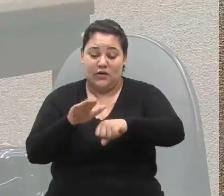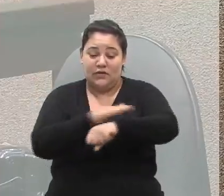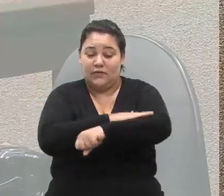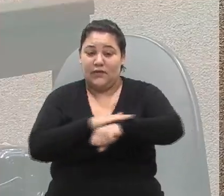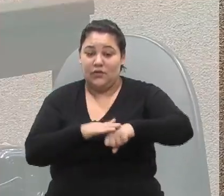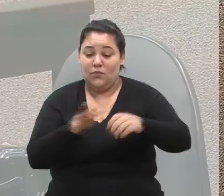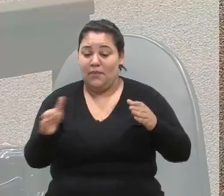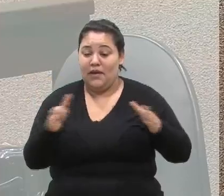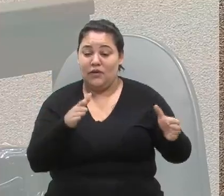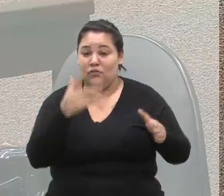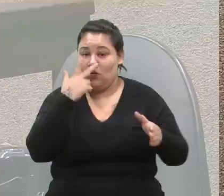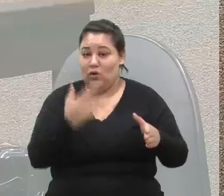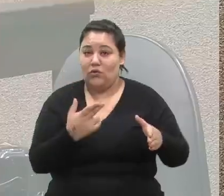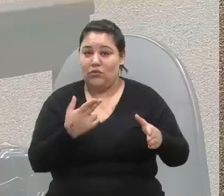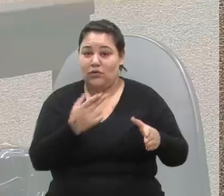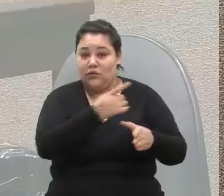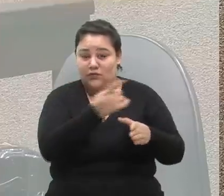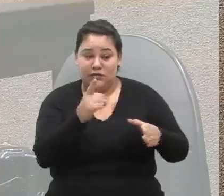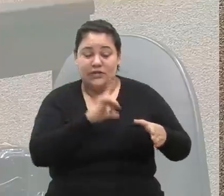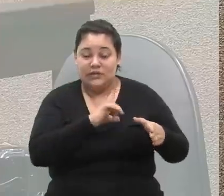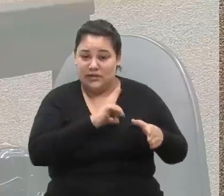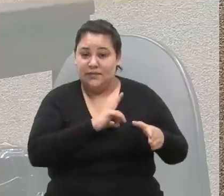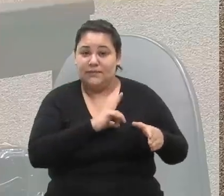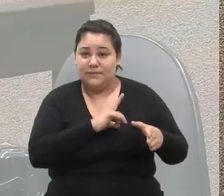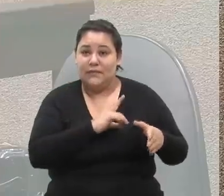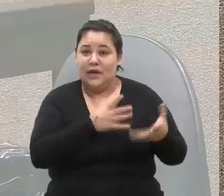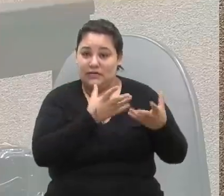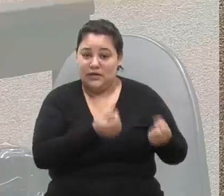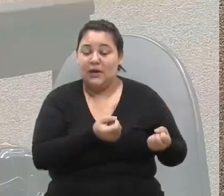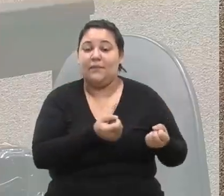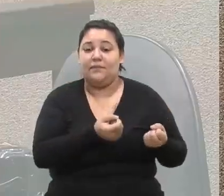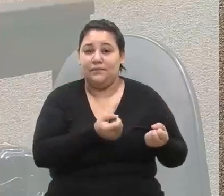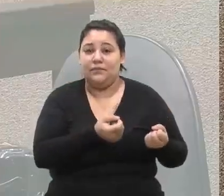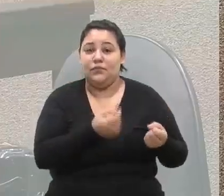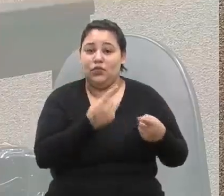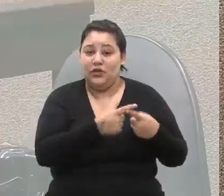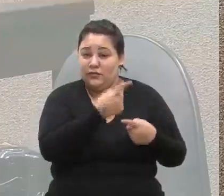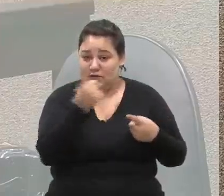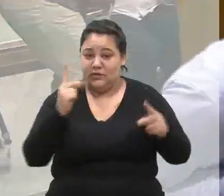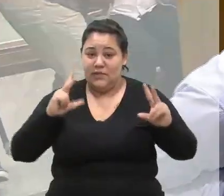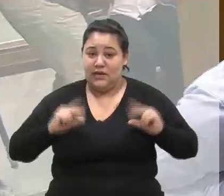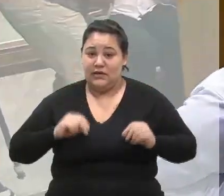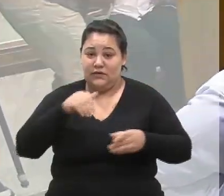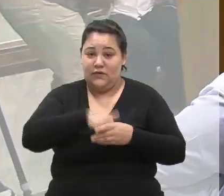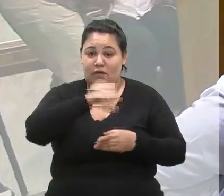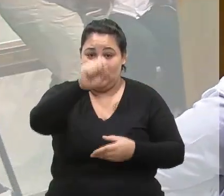período. E vocês ser contemplados porque vocês merecem. Votarei sim, senhora presidente.